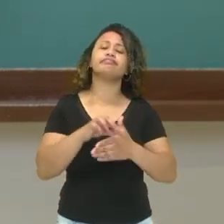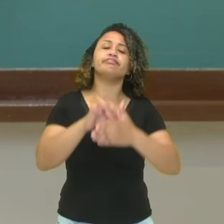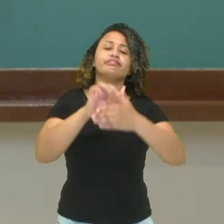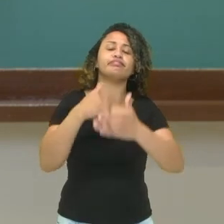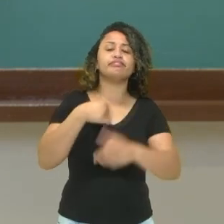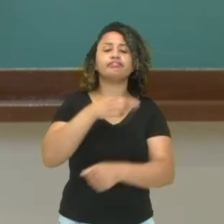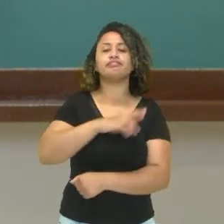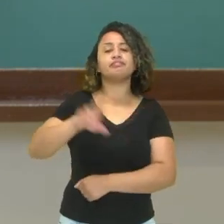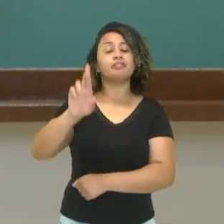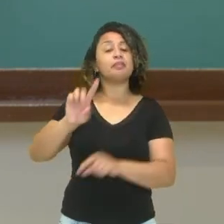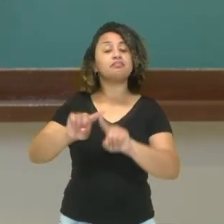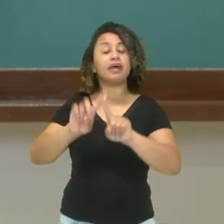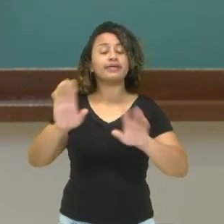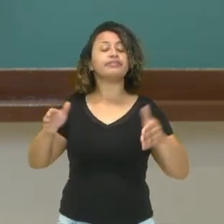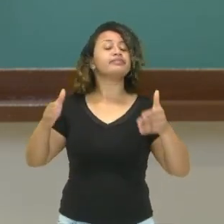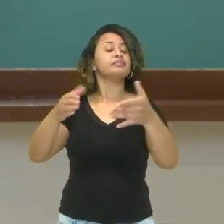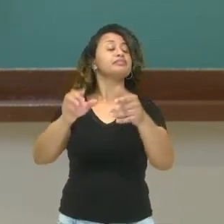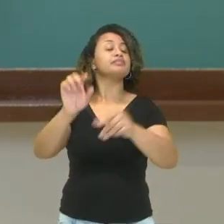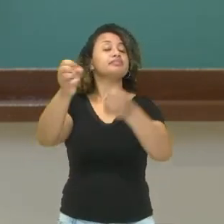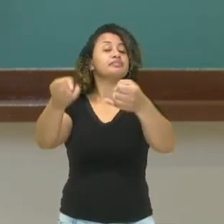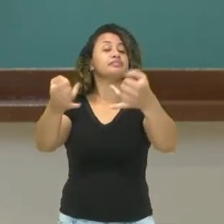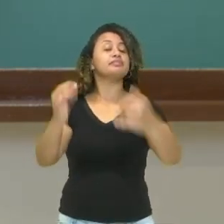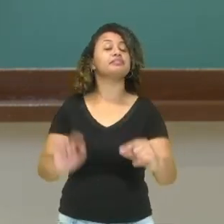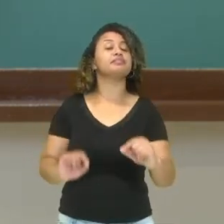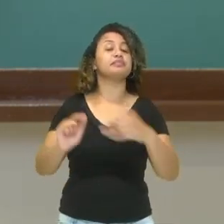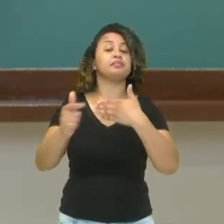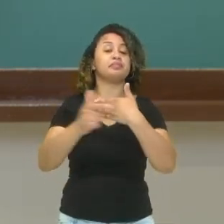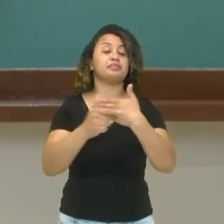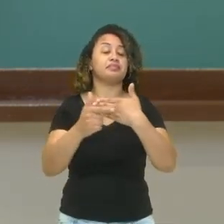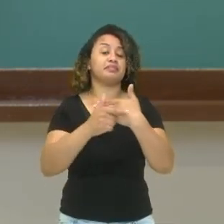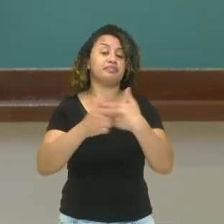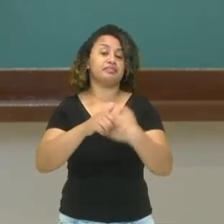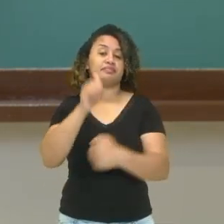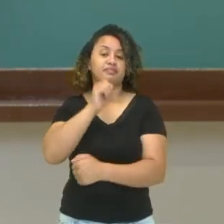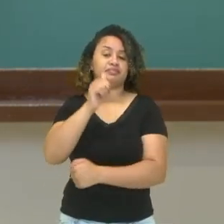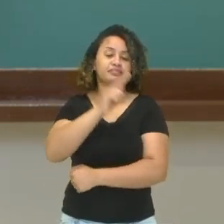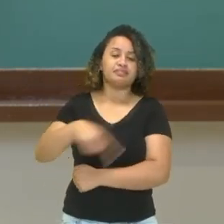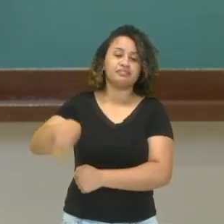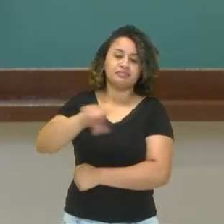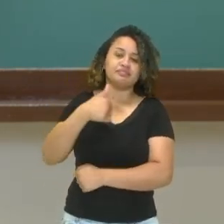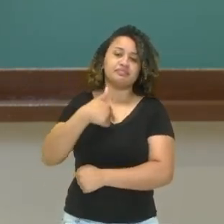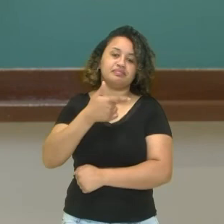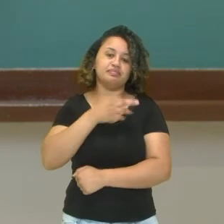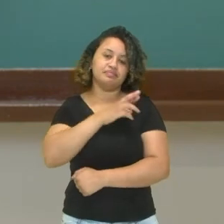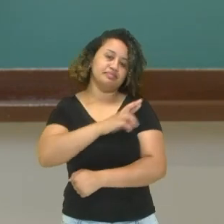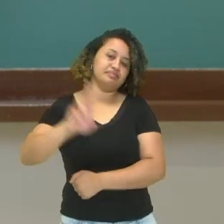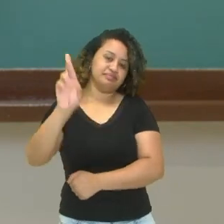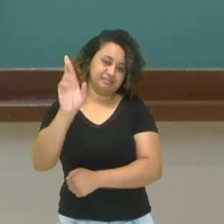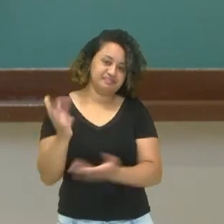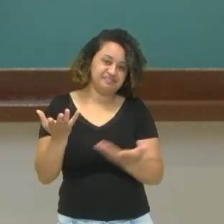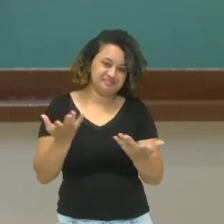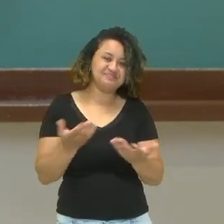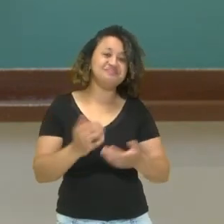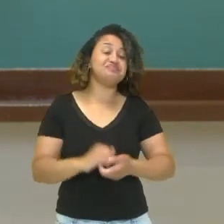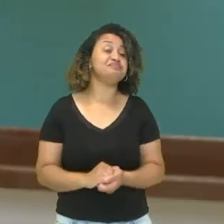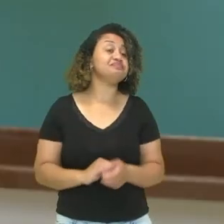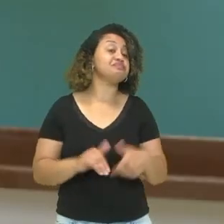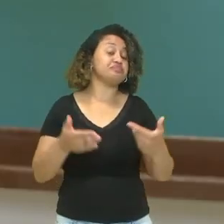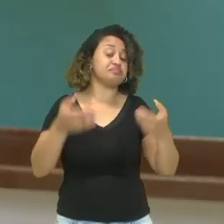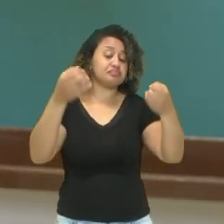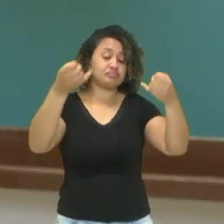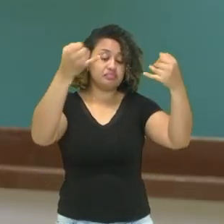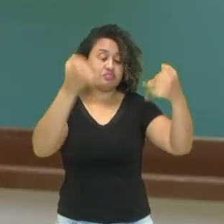mas o recorte específico é o papel das mulheres nas organizações religiosas. Nós